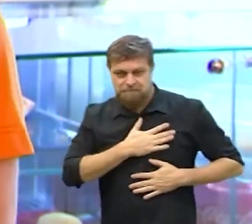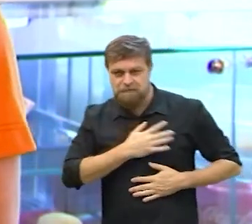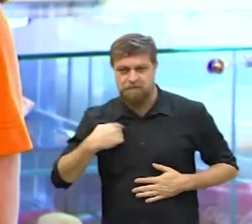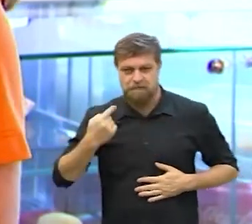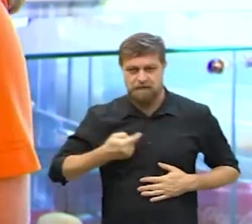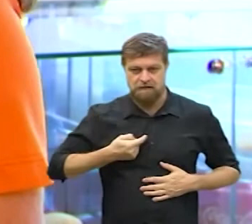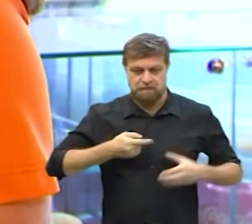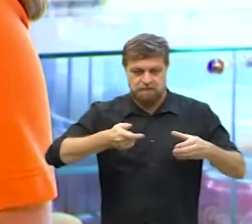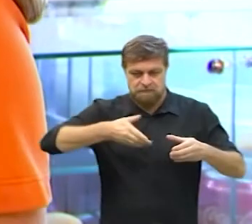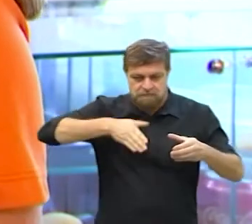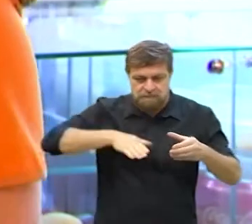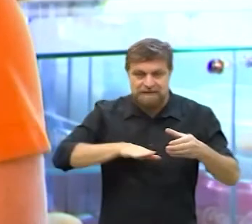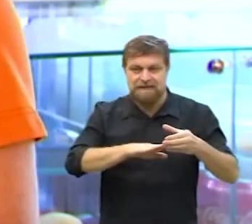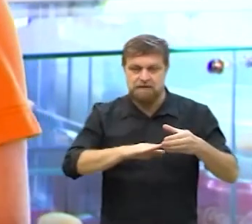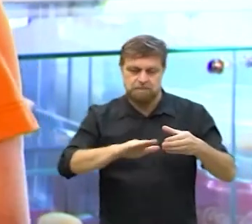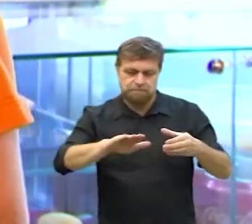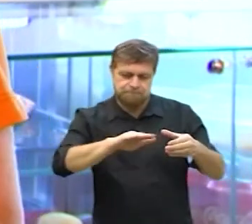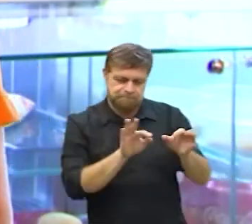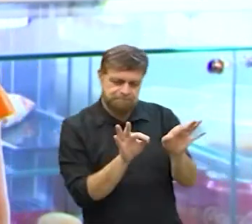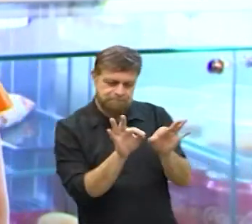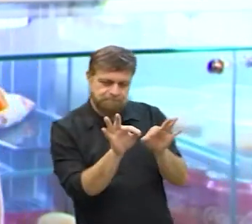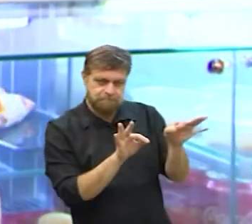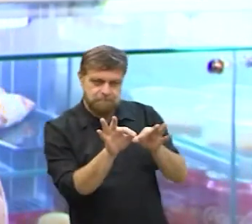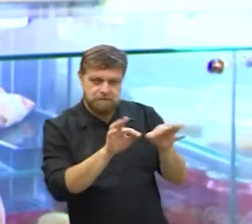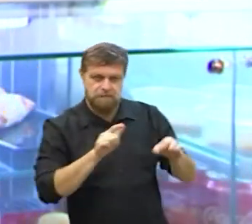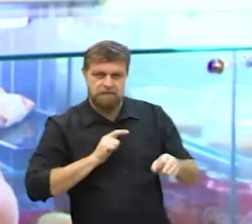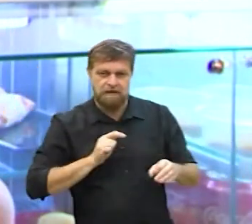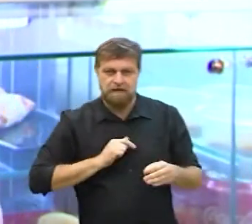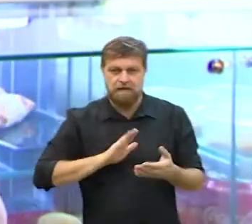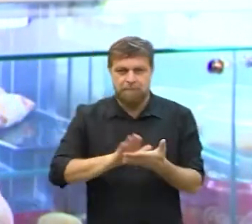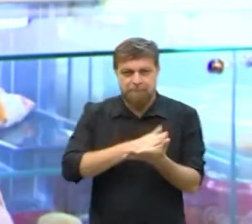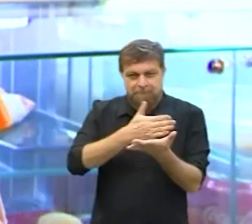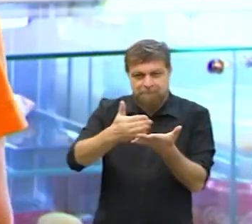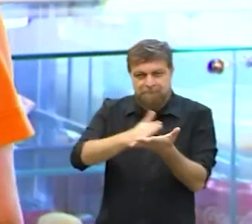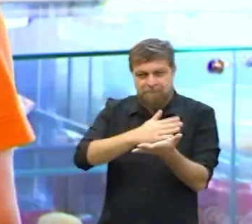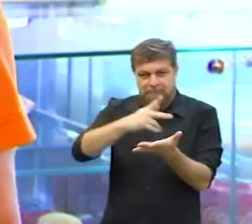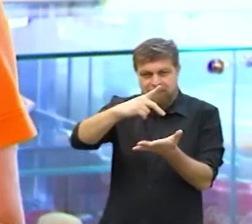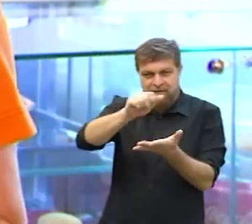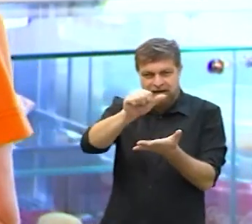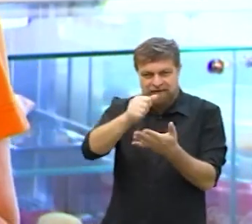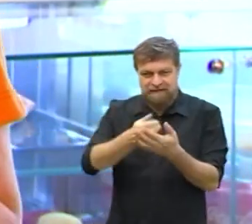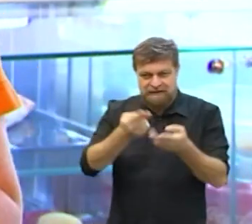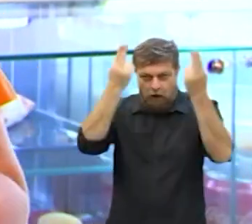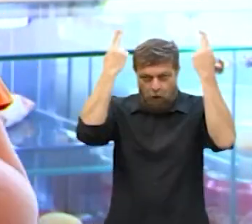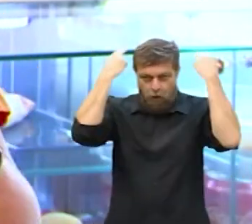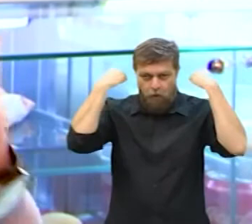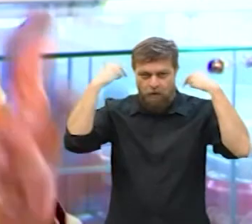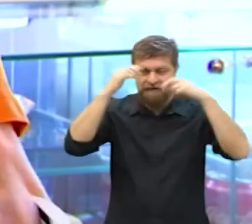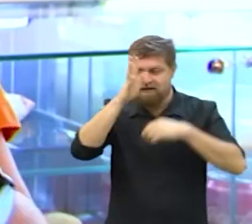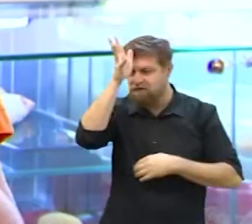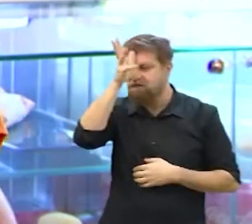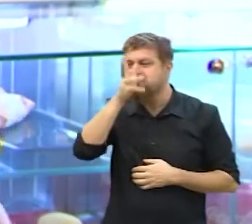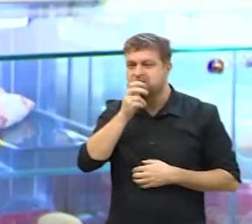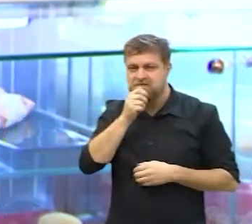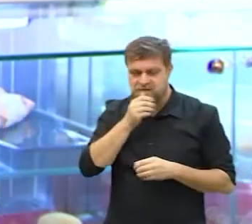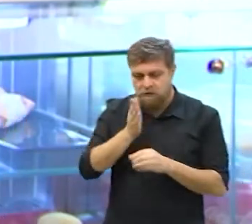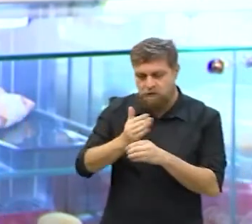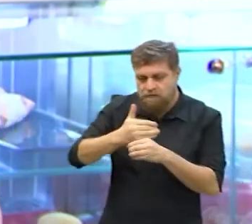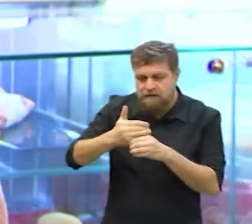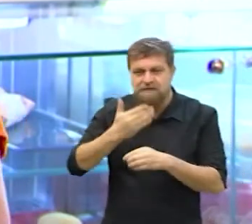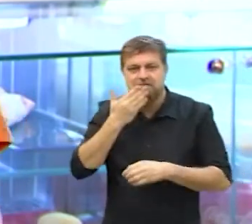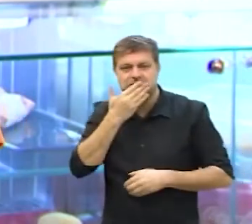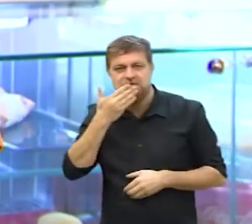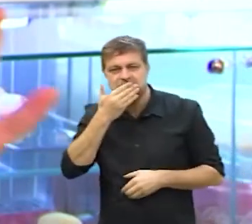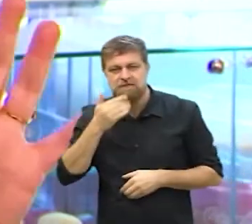sendo muito legal. E a gente pode rechear os bolos. A gente recheia com os nossos patês, que é de cordeiro, de frango, com batata doce e